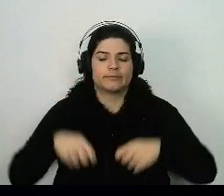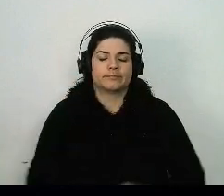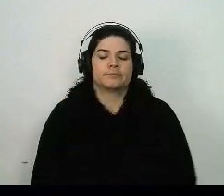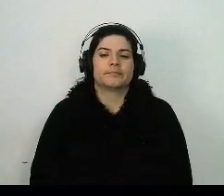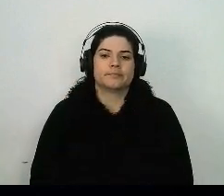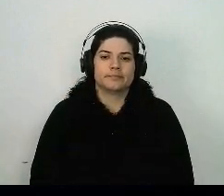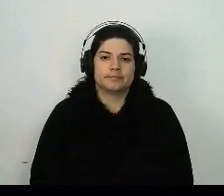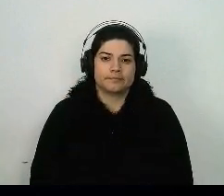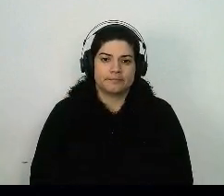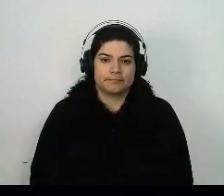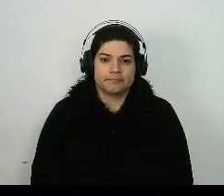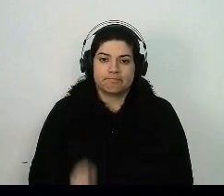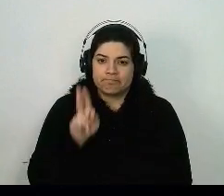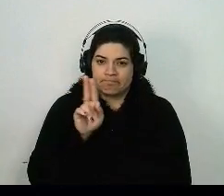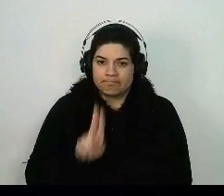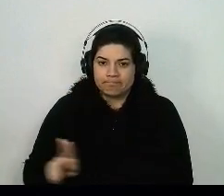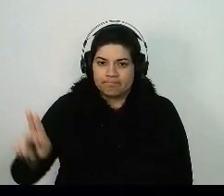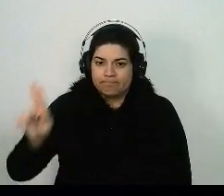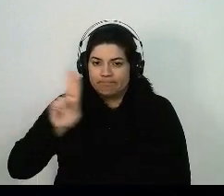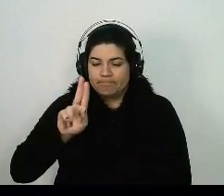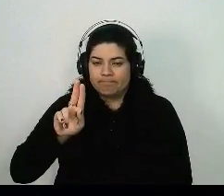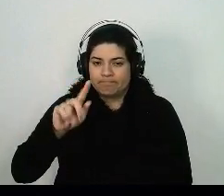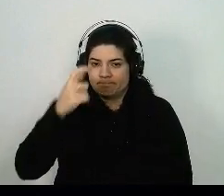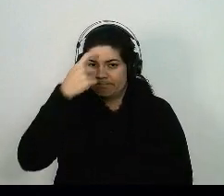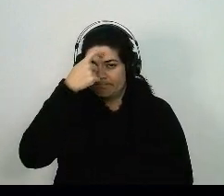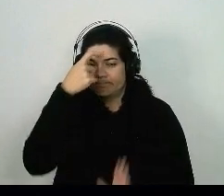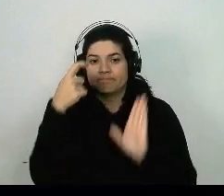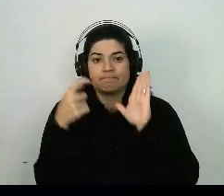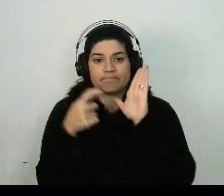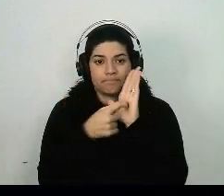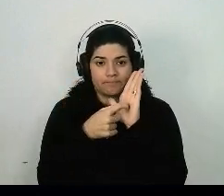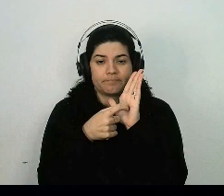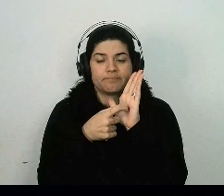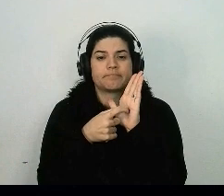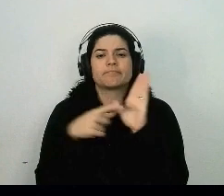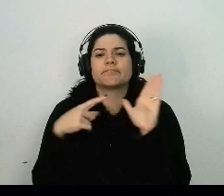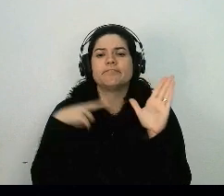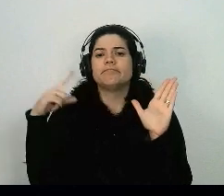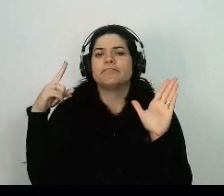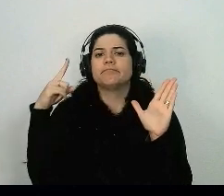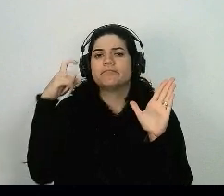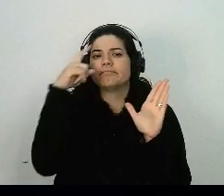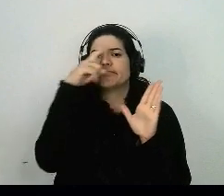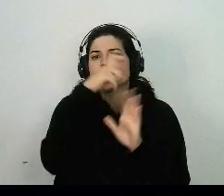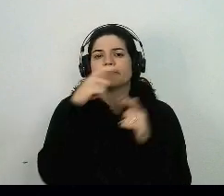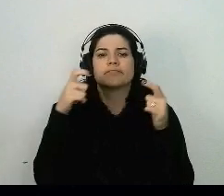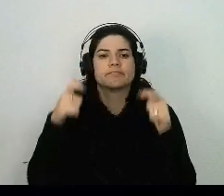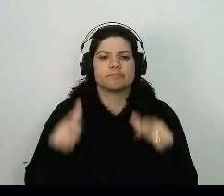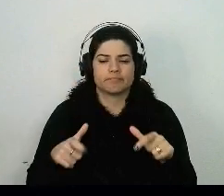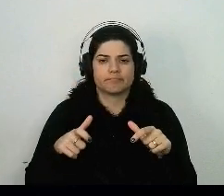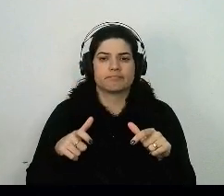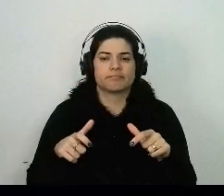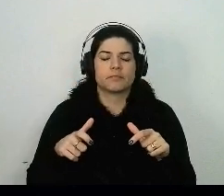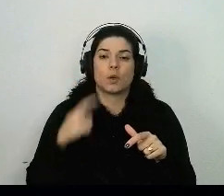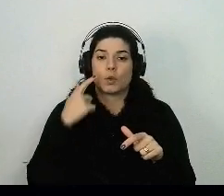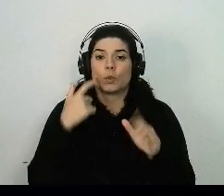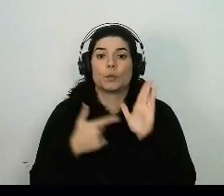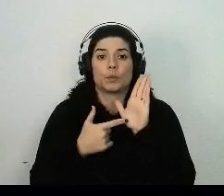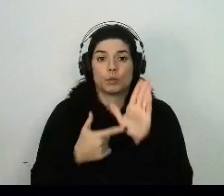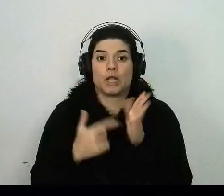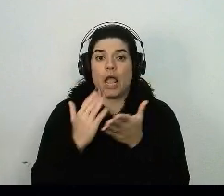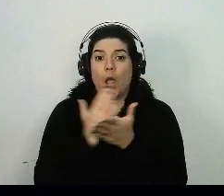Usabilidade de IA. Então, aonde estão os desafios da usabilidade do IA? Tá? Eu destaquei alguns aqui, que para mim